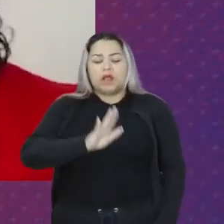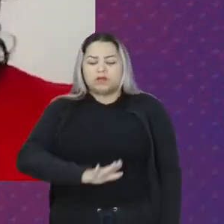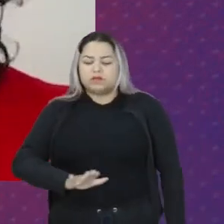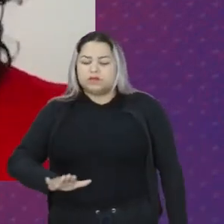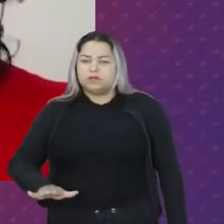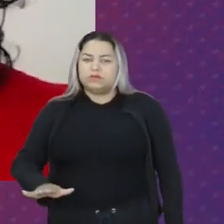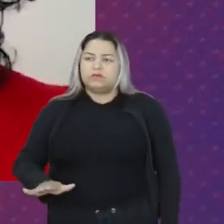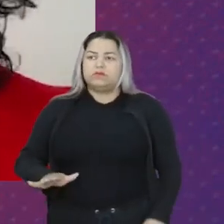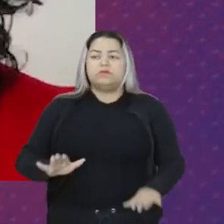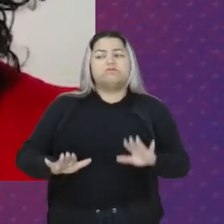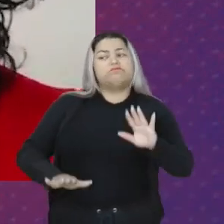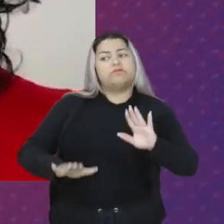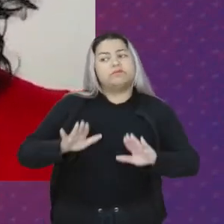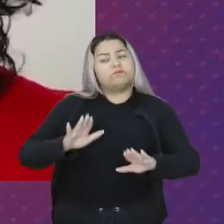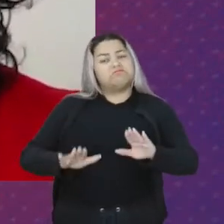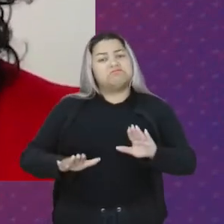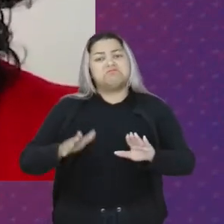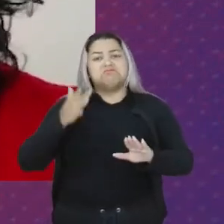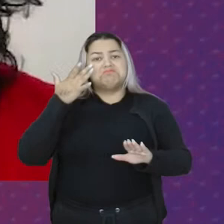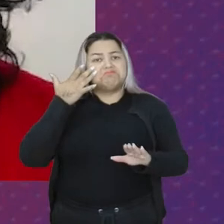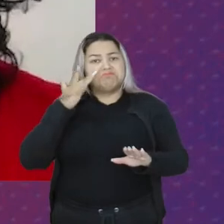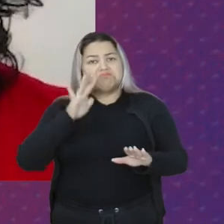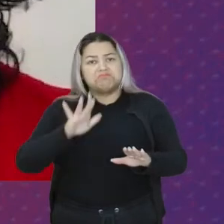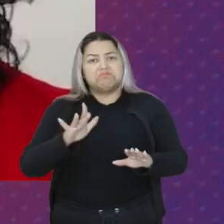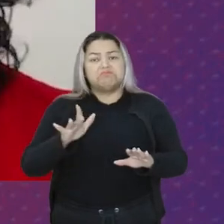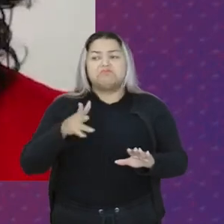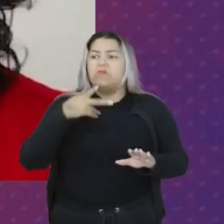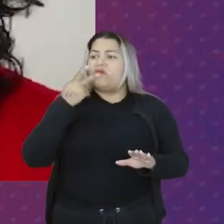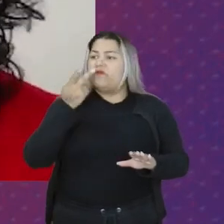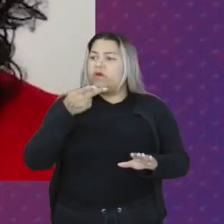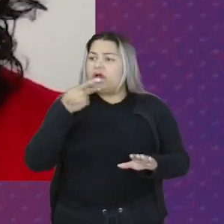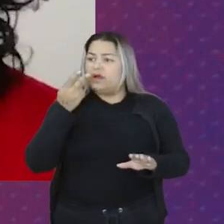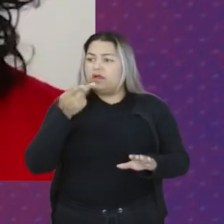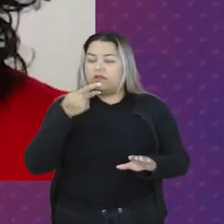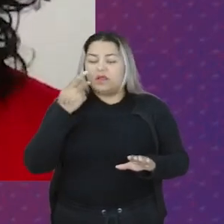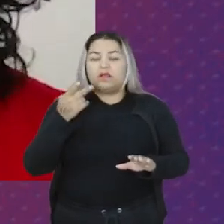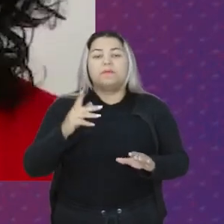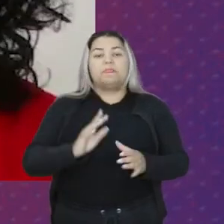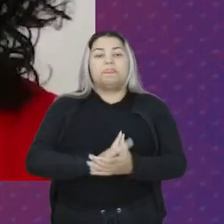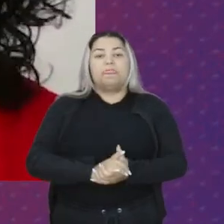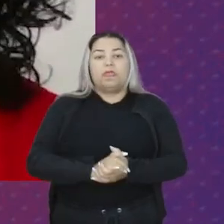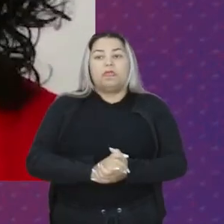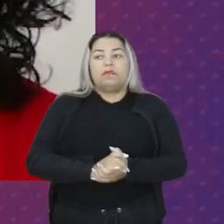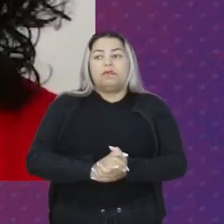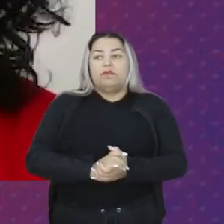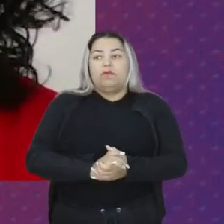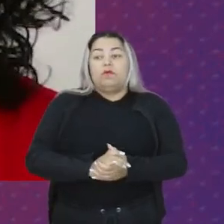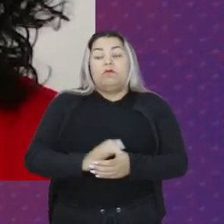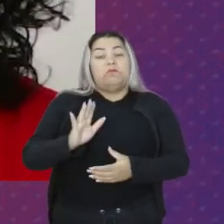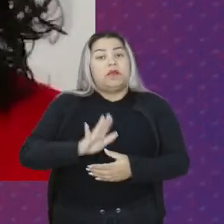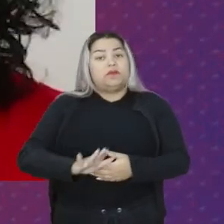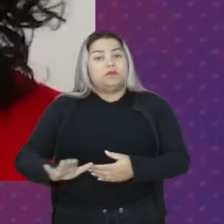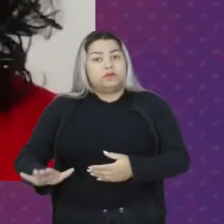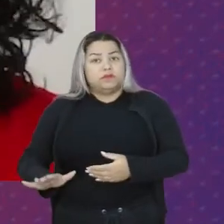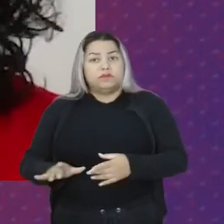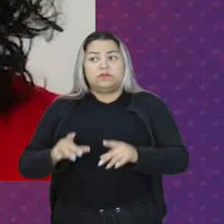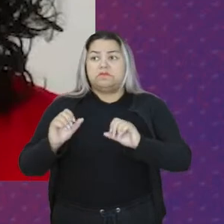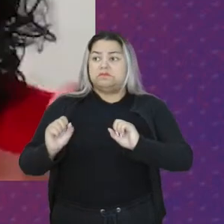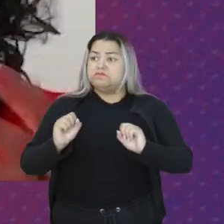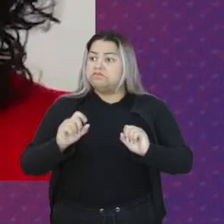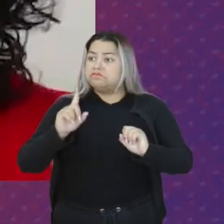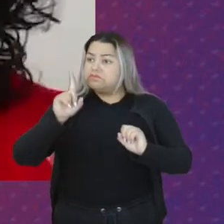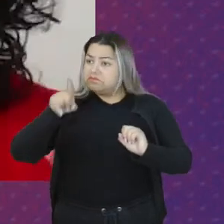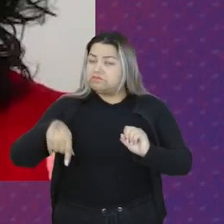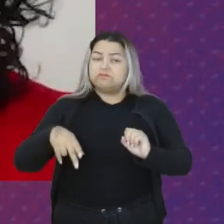criança, talvez que ainda não saiba verbalizar tanto, ou uma criança que, por ser